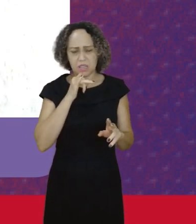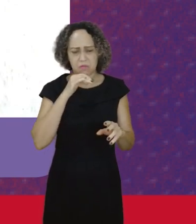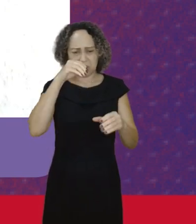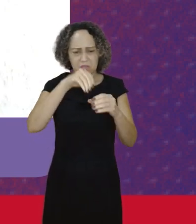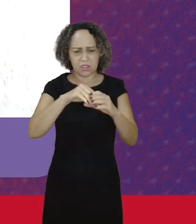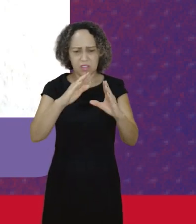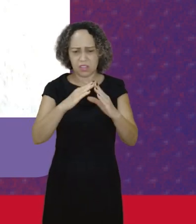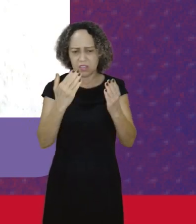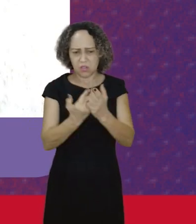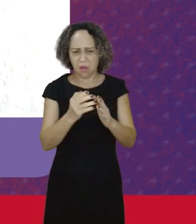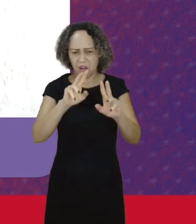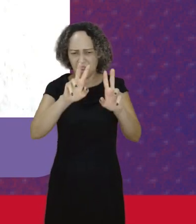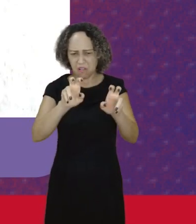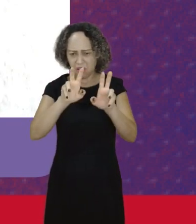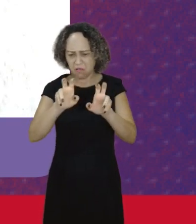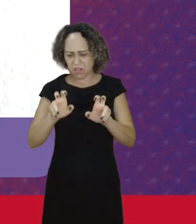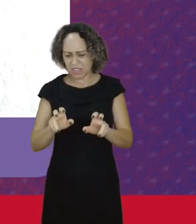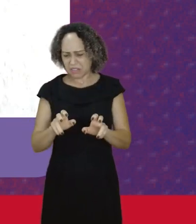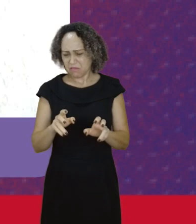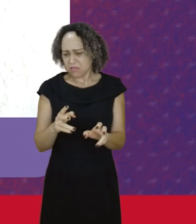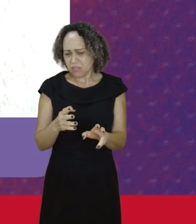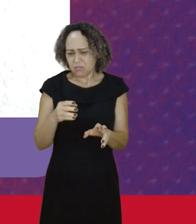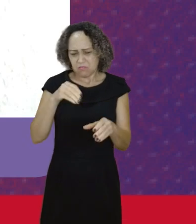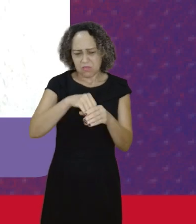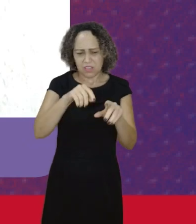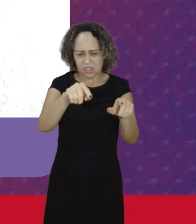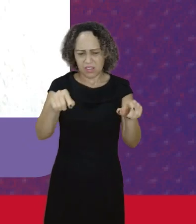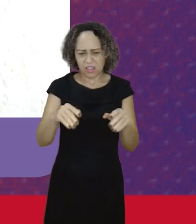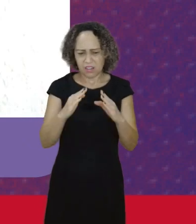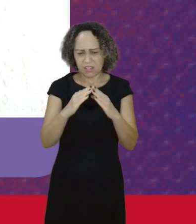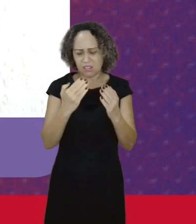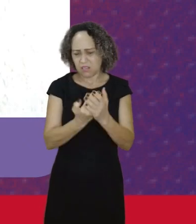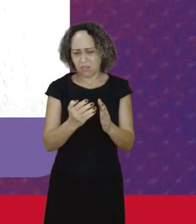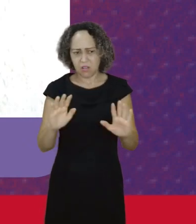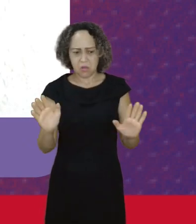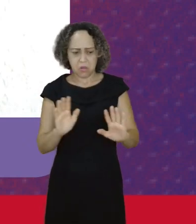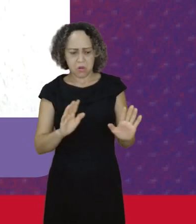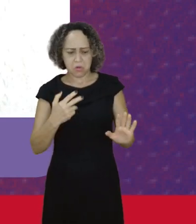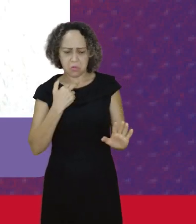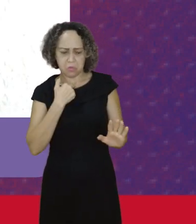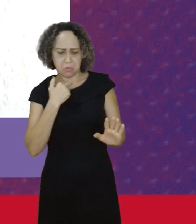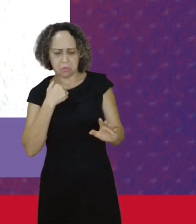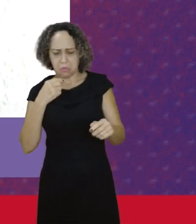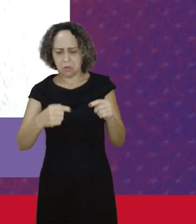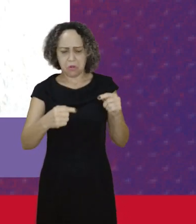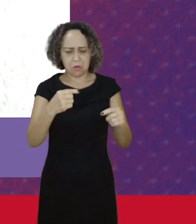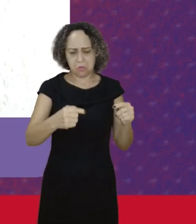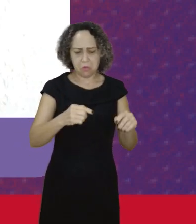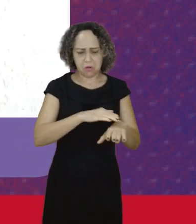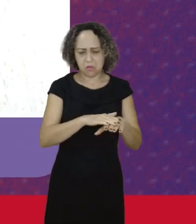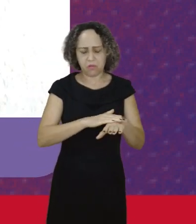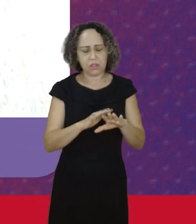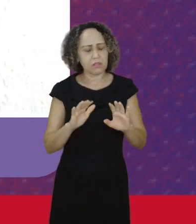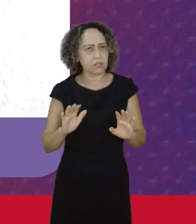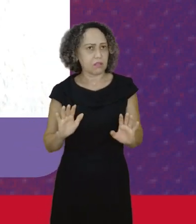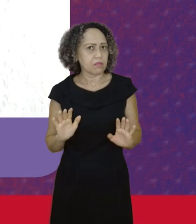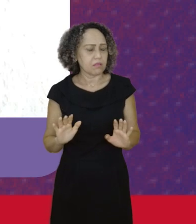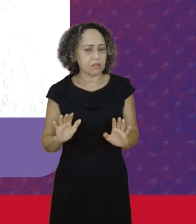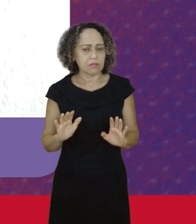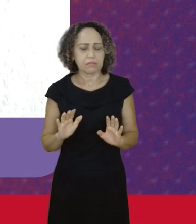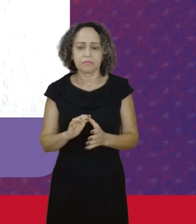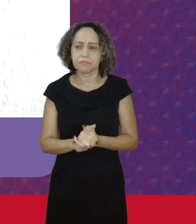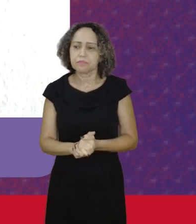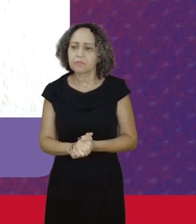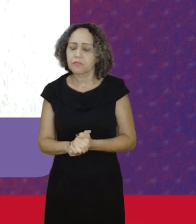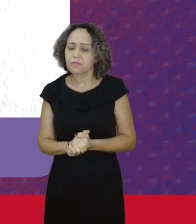assuntos que não vão ser falados dentro de sala de aula, dentro da escola, que aqui no Brasil é simbolizado, né? Que a gente mais